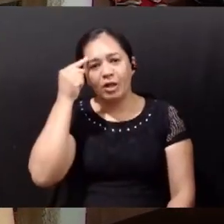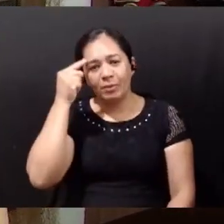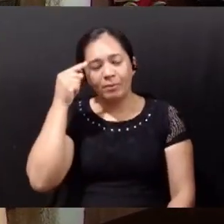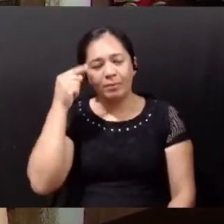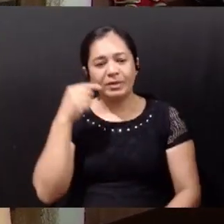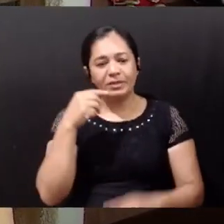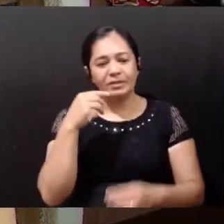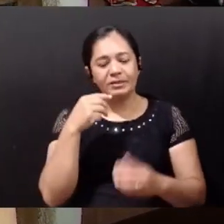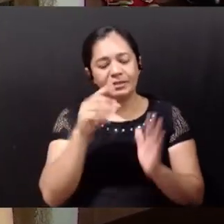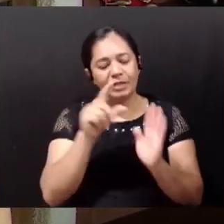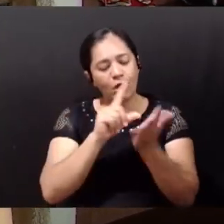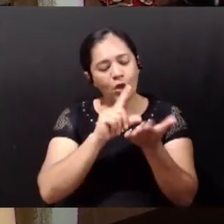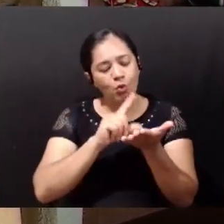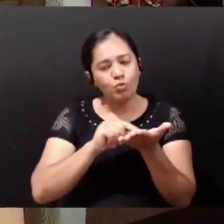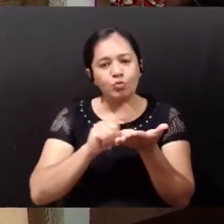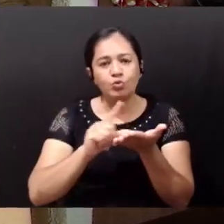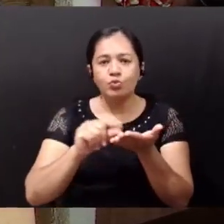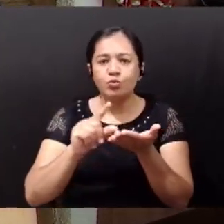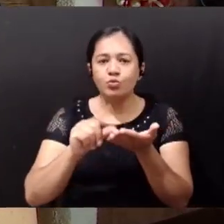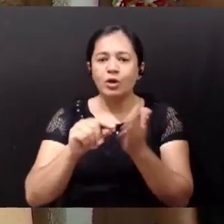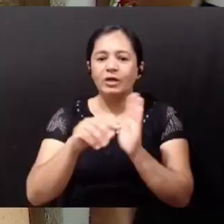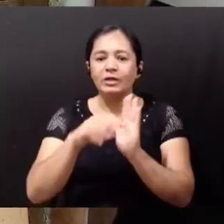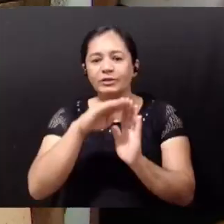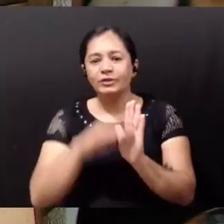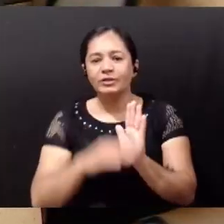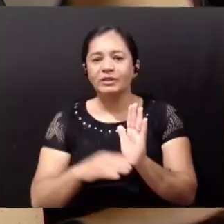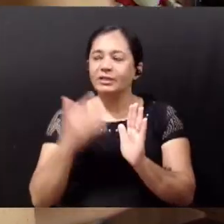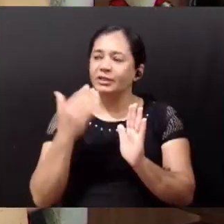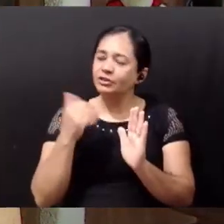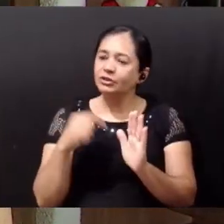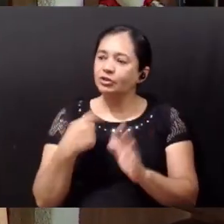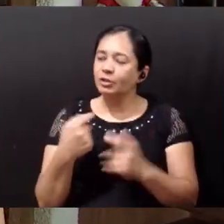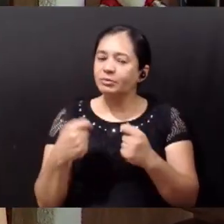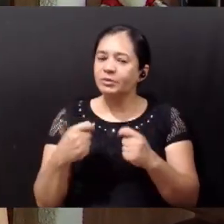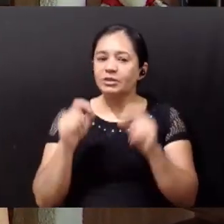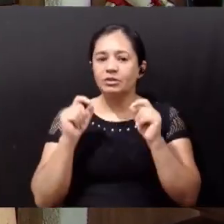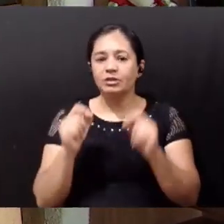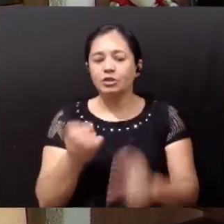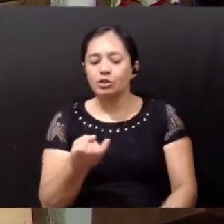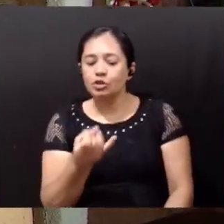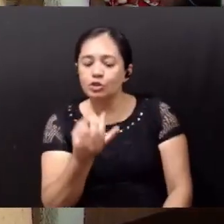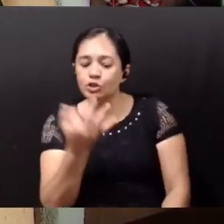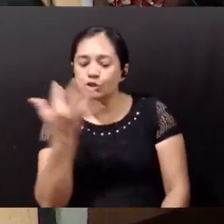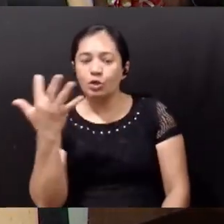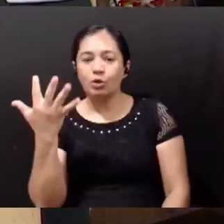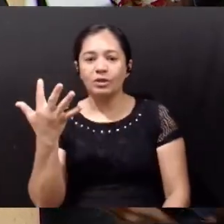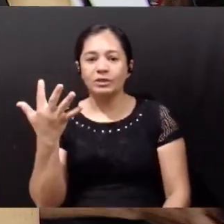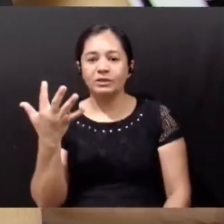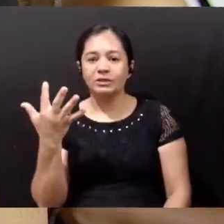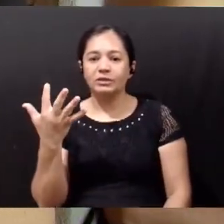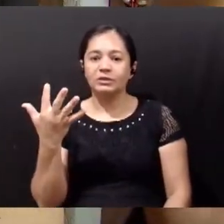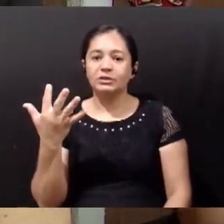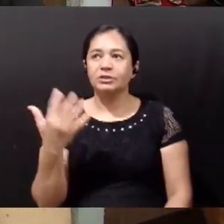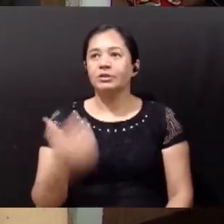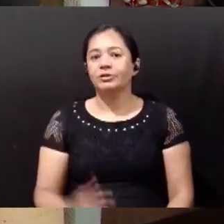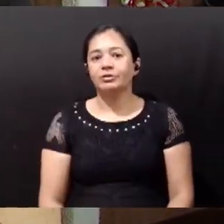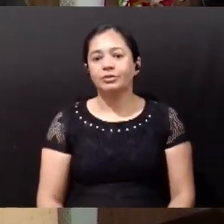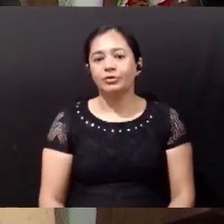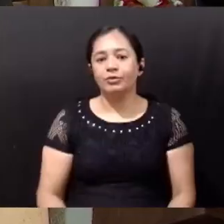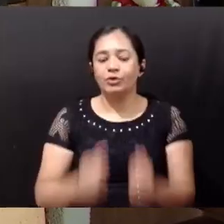aí também tem a questão de, olha, a gente precisa então de quantidade X de suprimentos, do arroz,